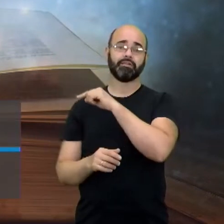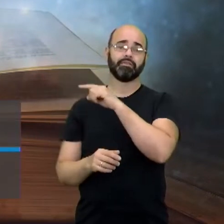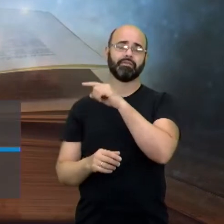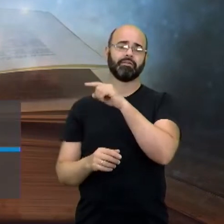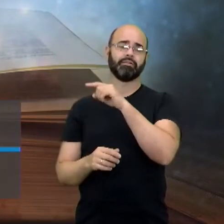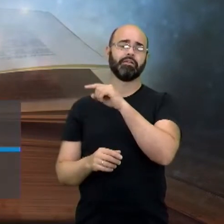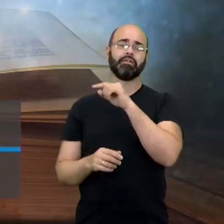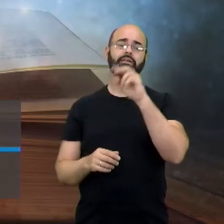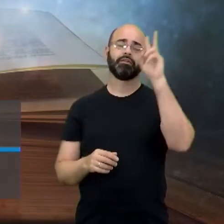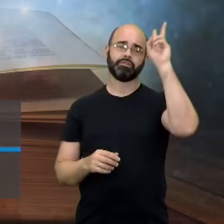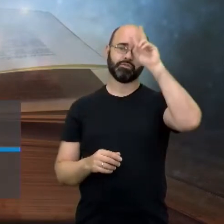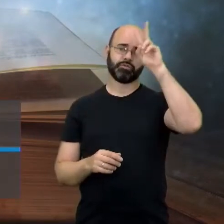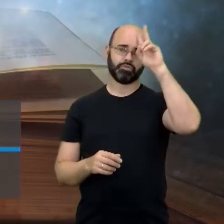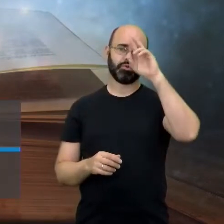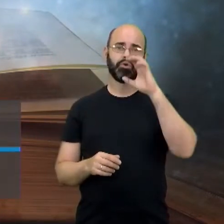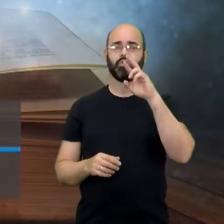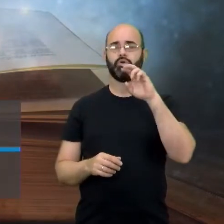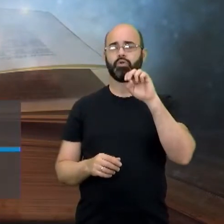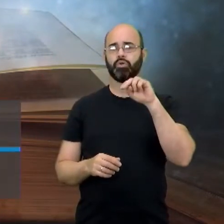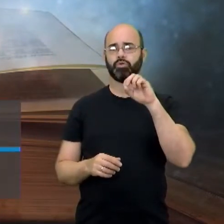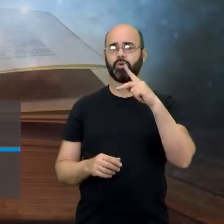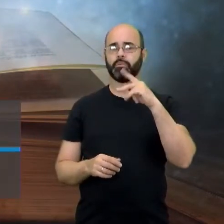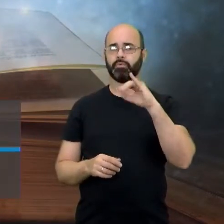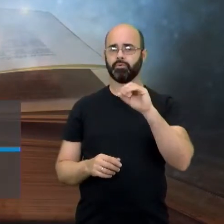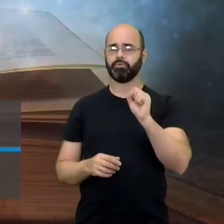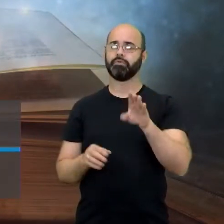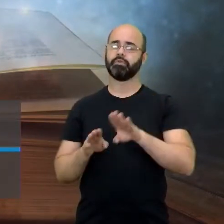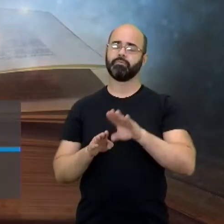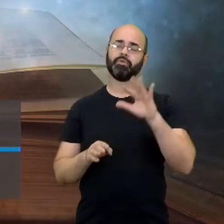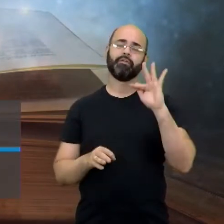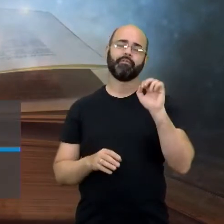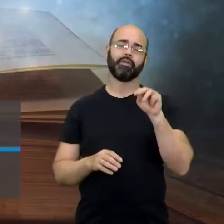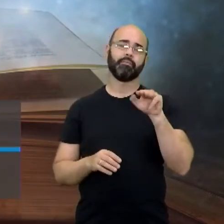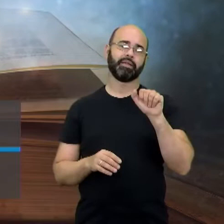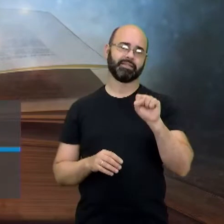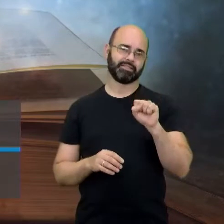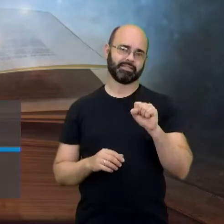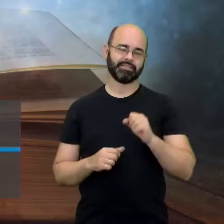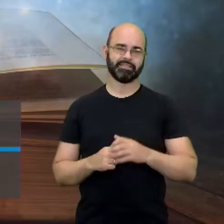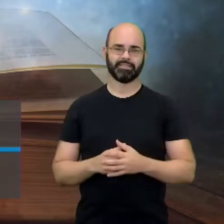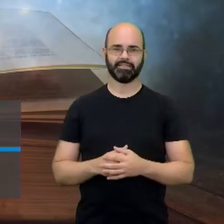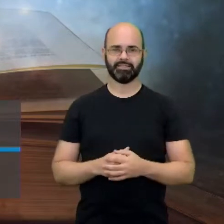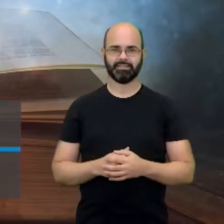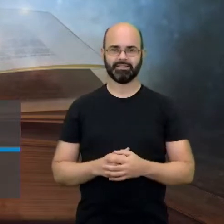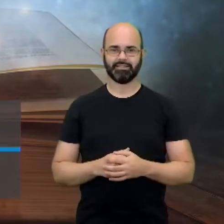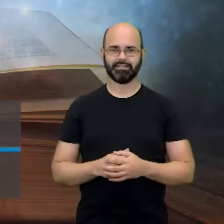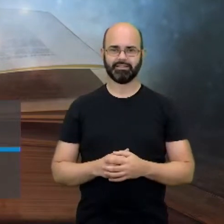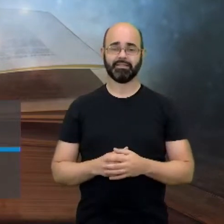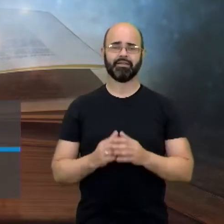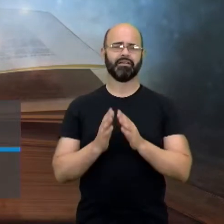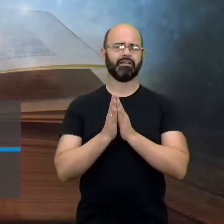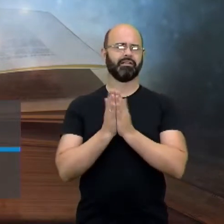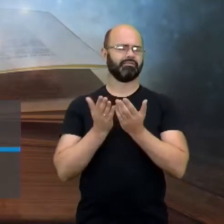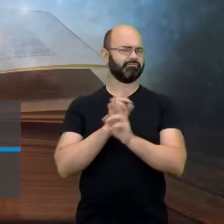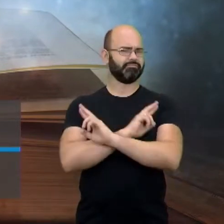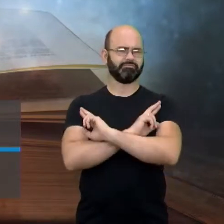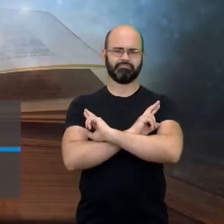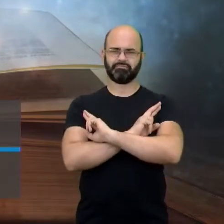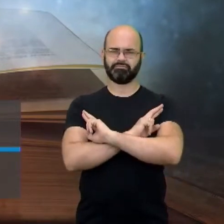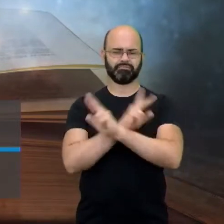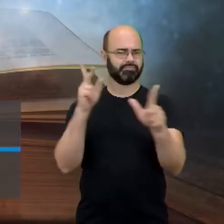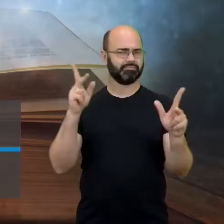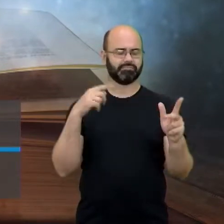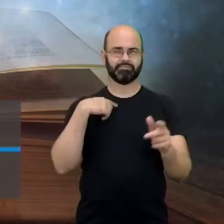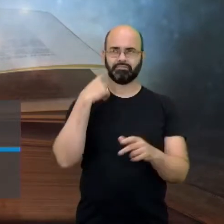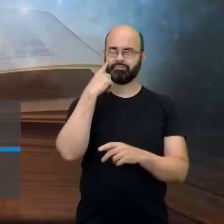História de Cronópios e de Famas, tá? Esse livro, ele É muito diferente de tudo que eu já vi na minha vida,